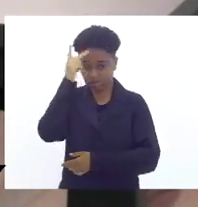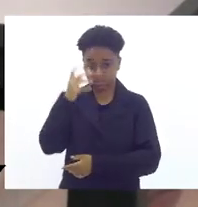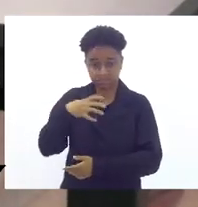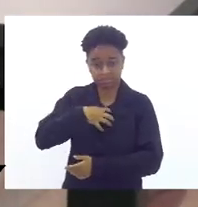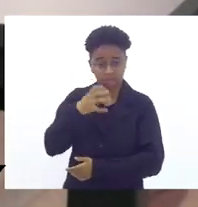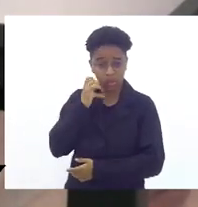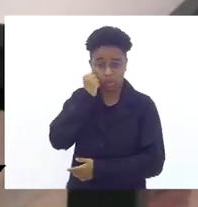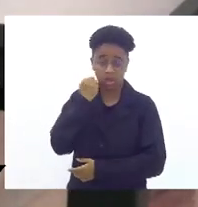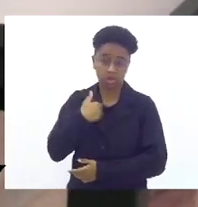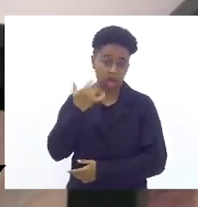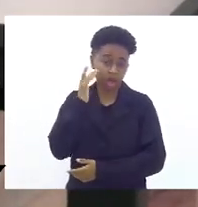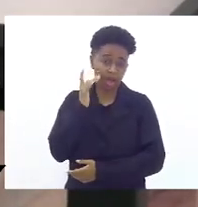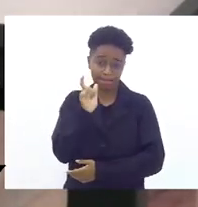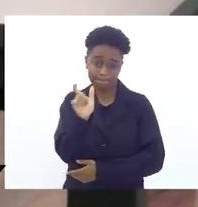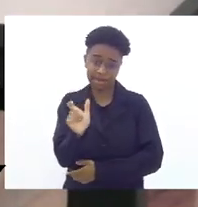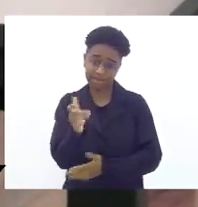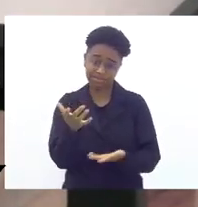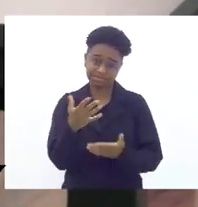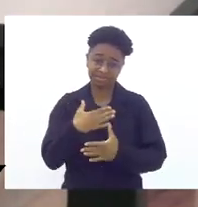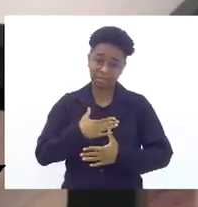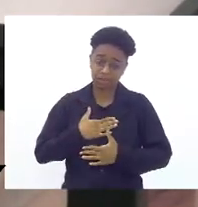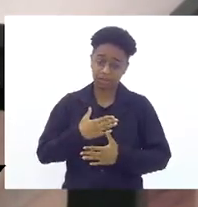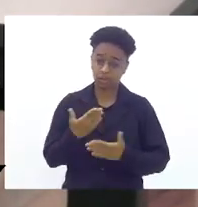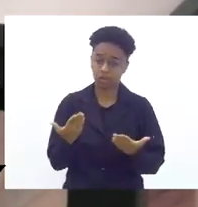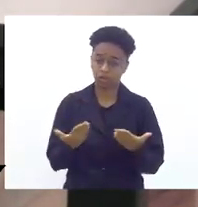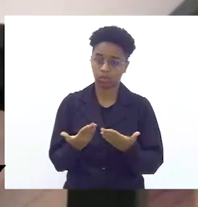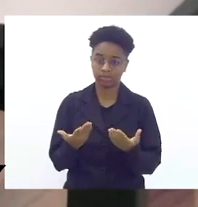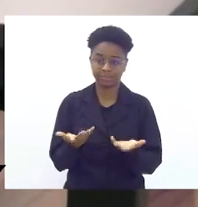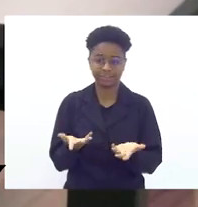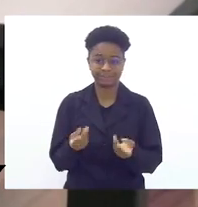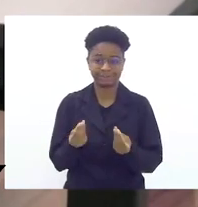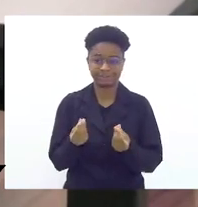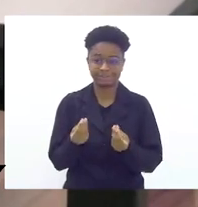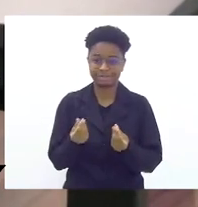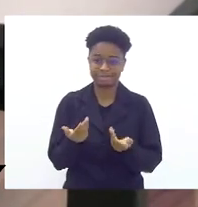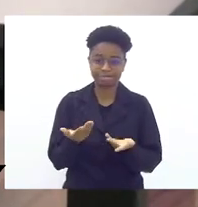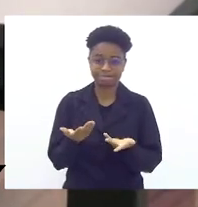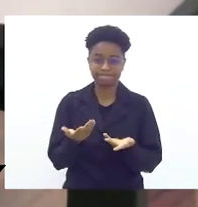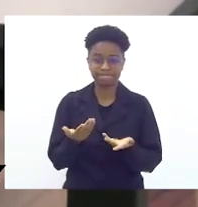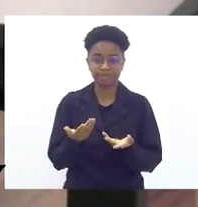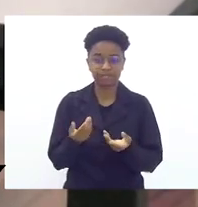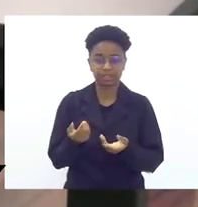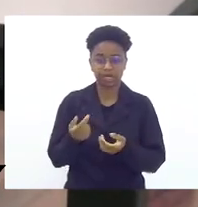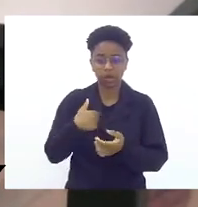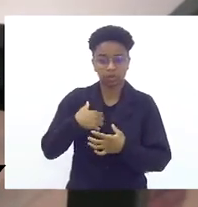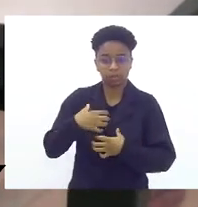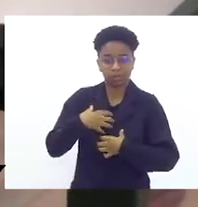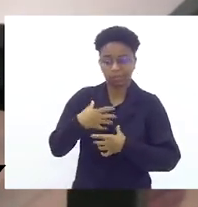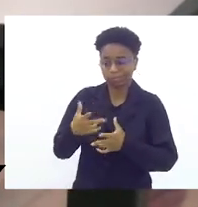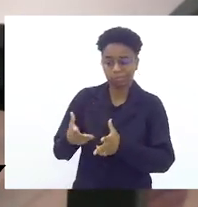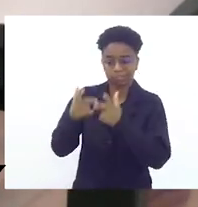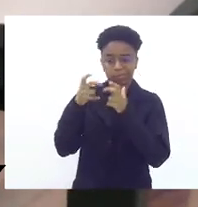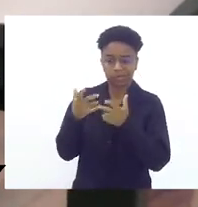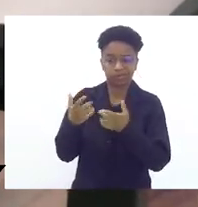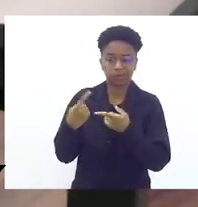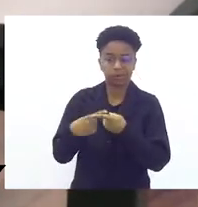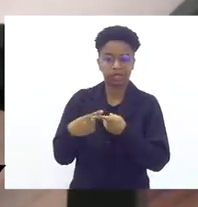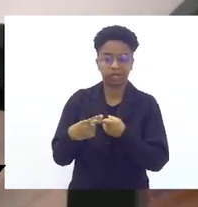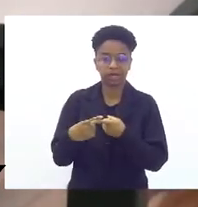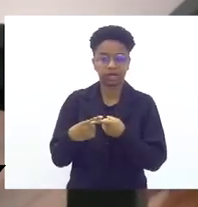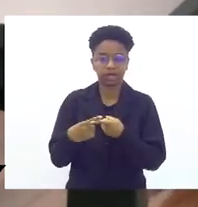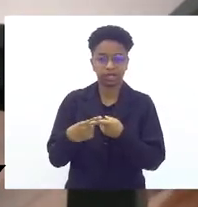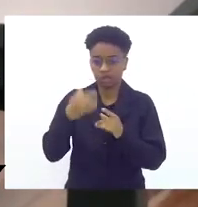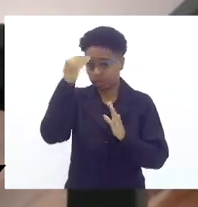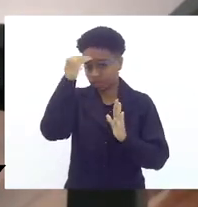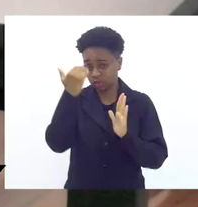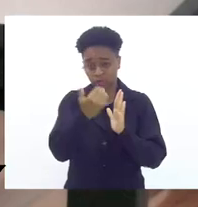constrangimento a mim hoje ela ela é assim gritou muito durante toda essa sessão porque há